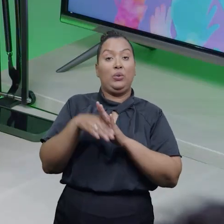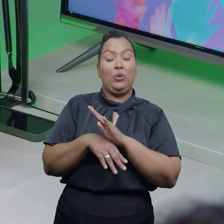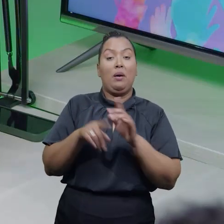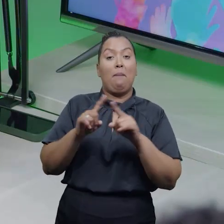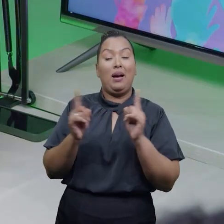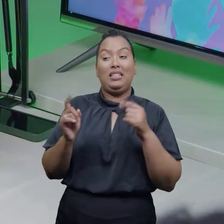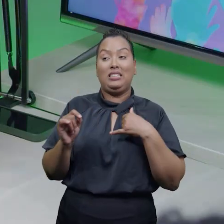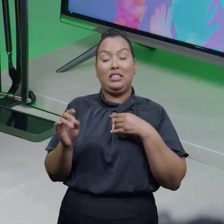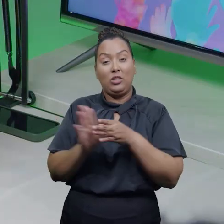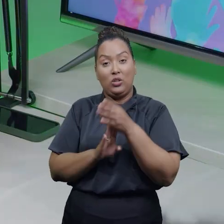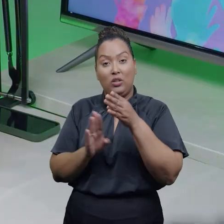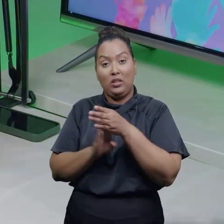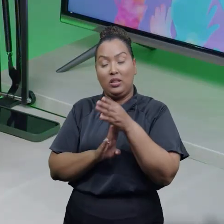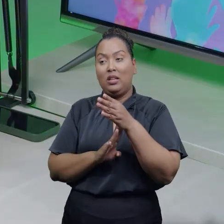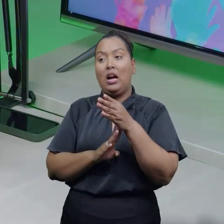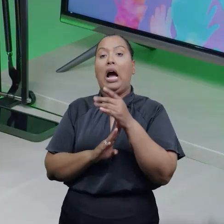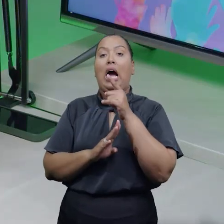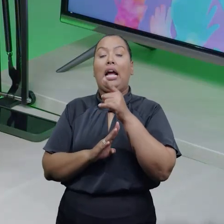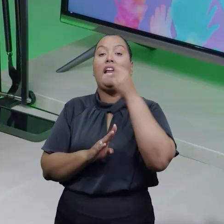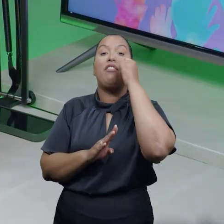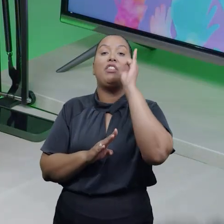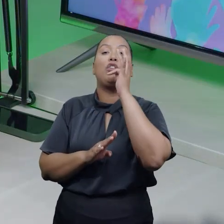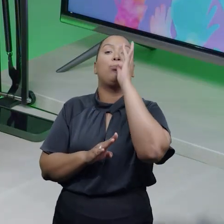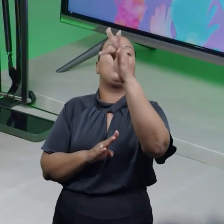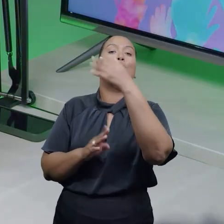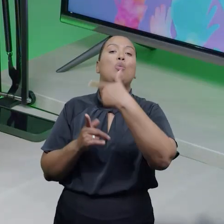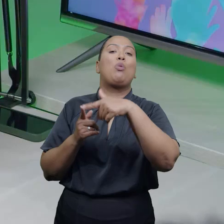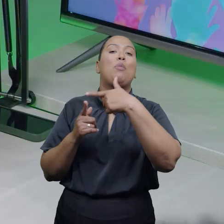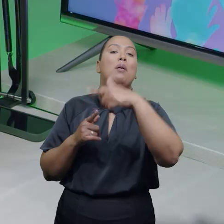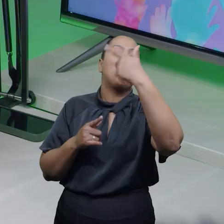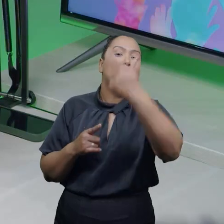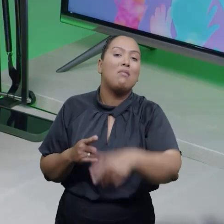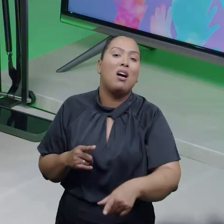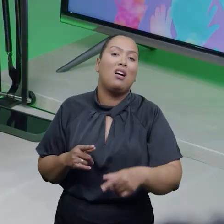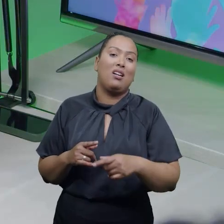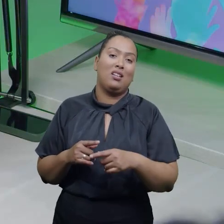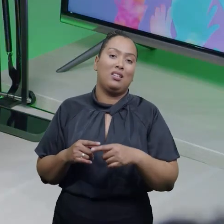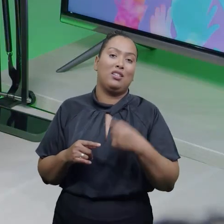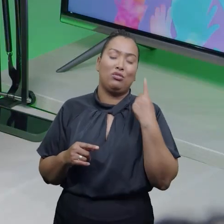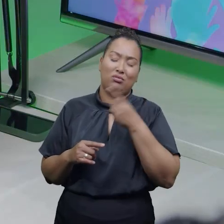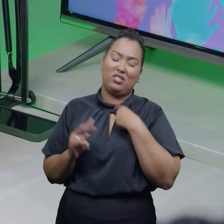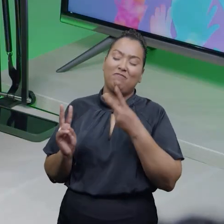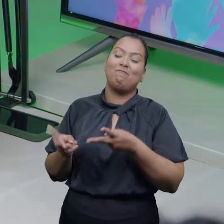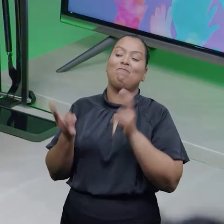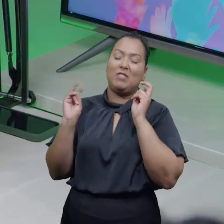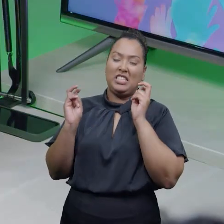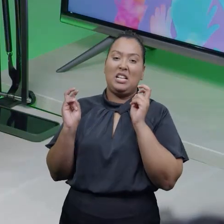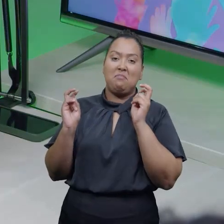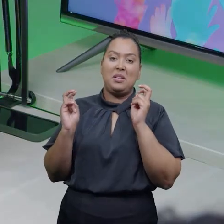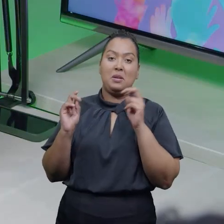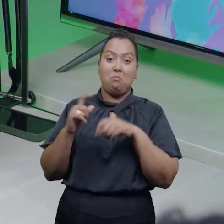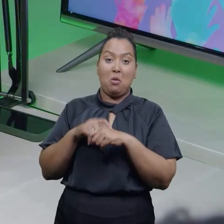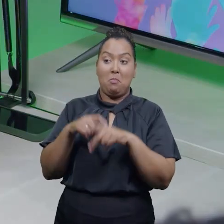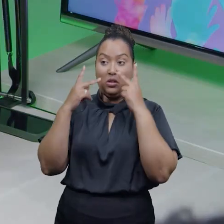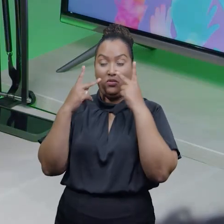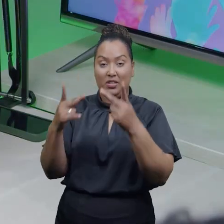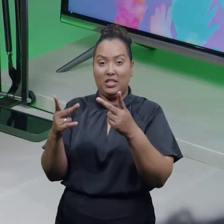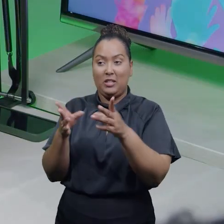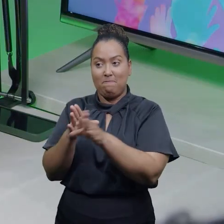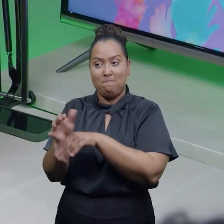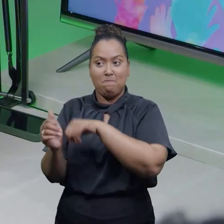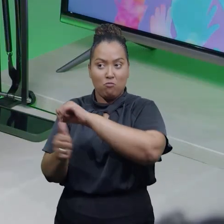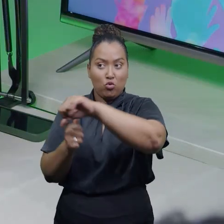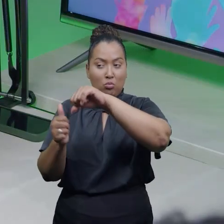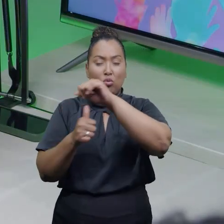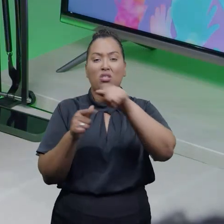está prevenindo também outras situações. Então, às vezes, a mudança que a gente identifica nessas visitas,